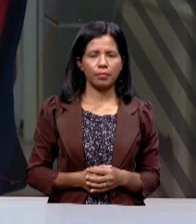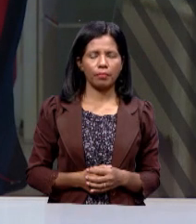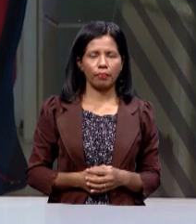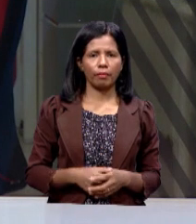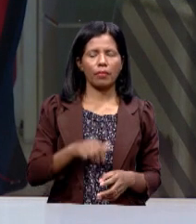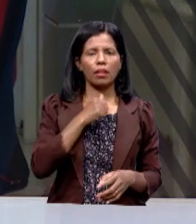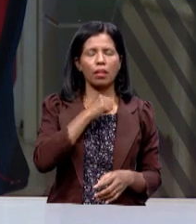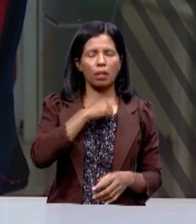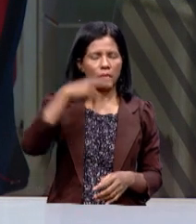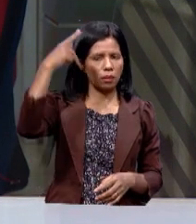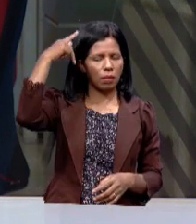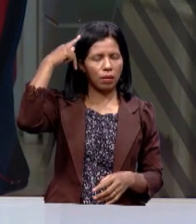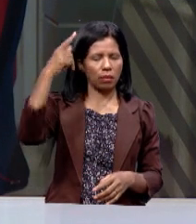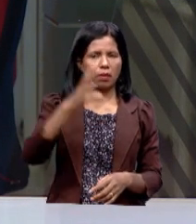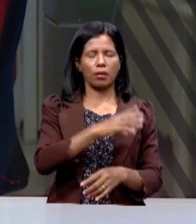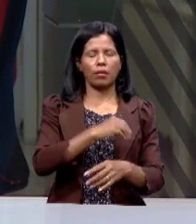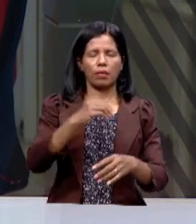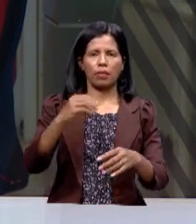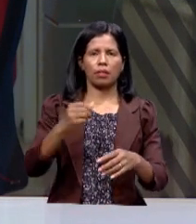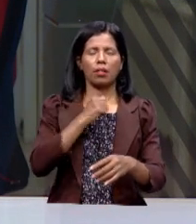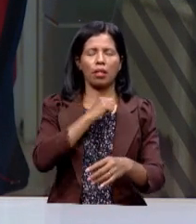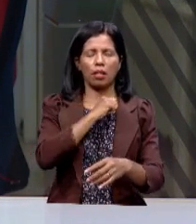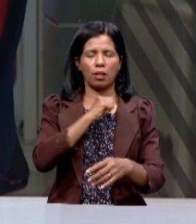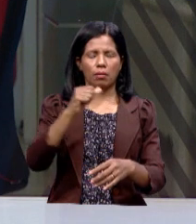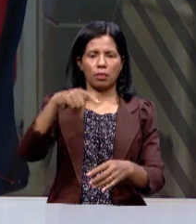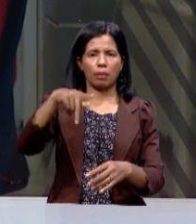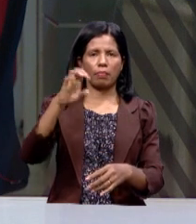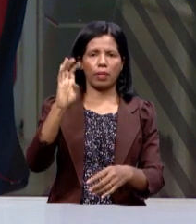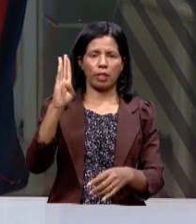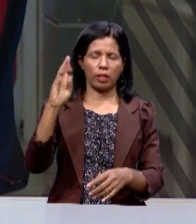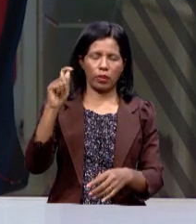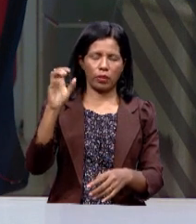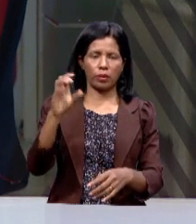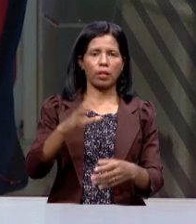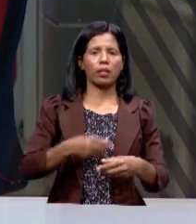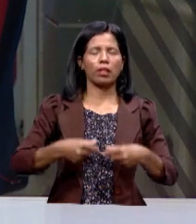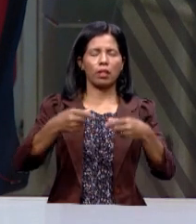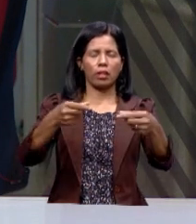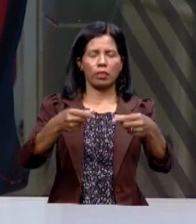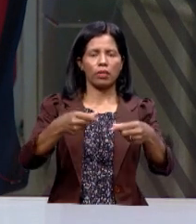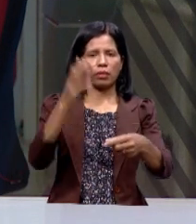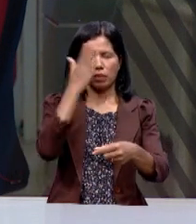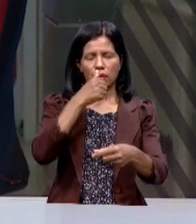Papa Hatete, minha antecessor, ex-Papa Bento XVI, Hanessa presente fora aqui de Husmaromak.